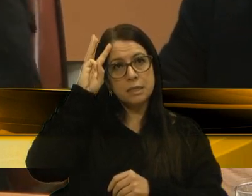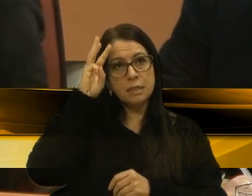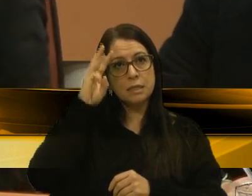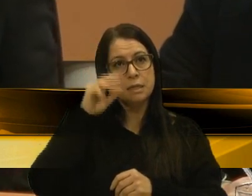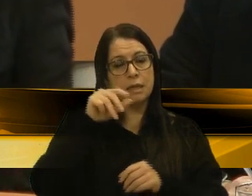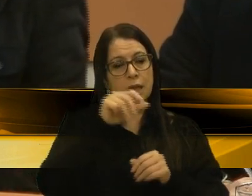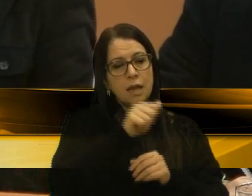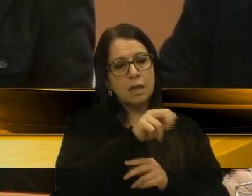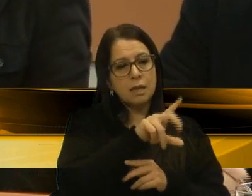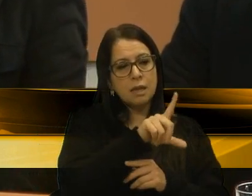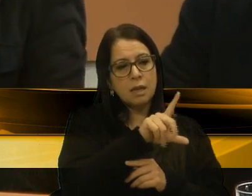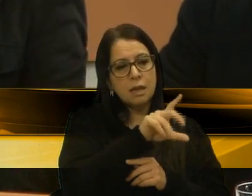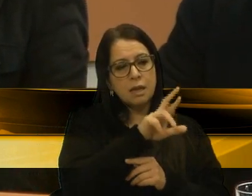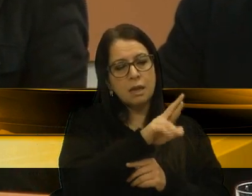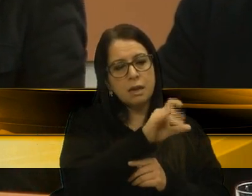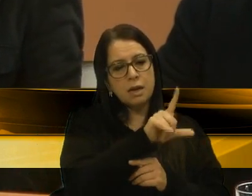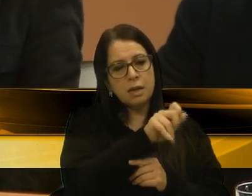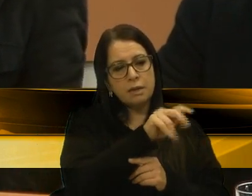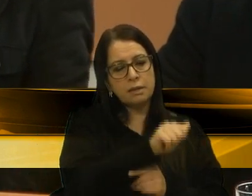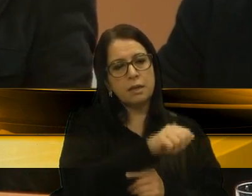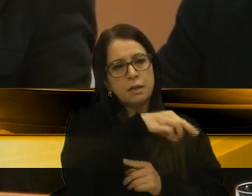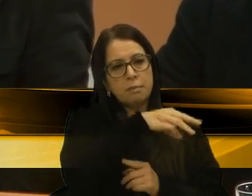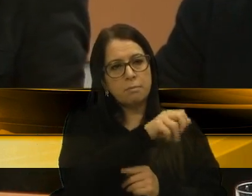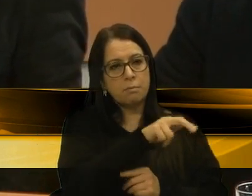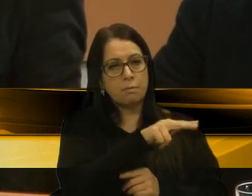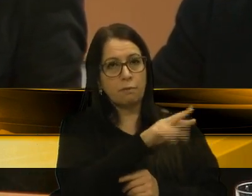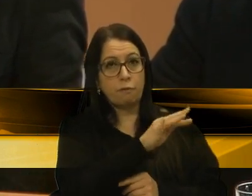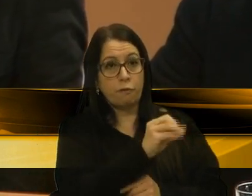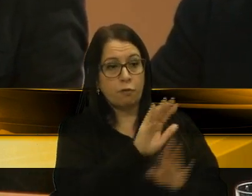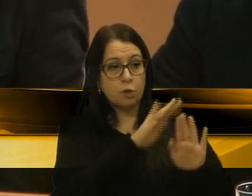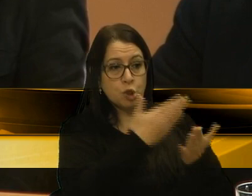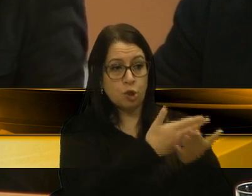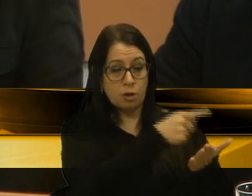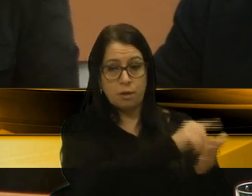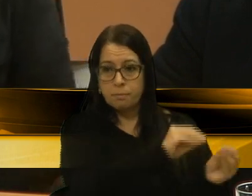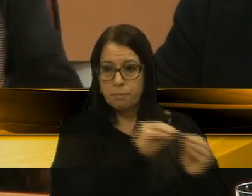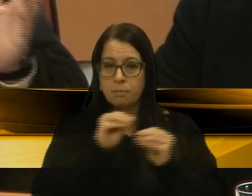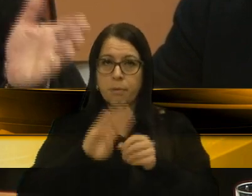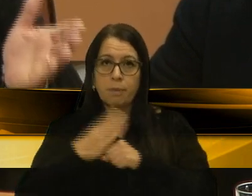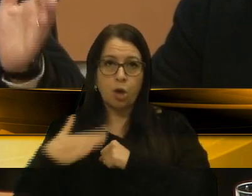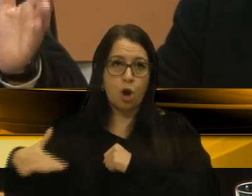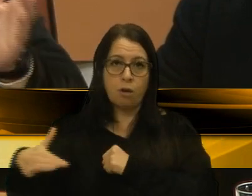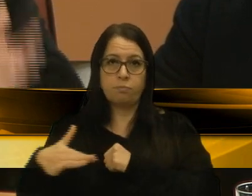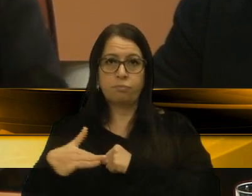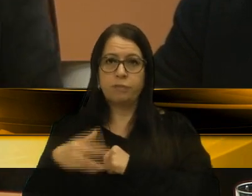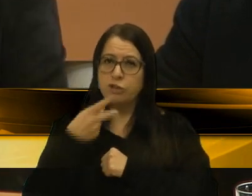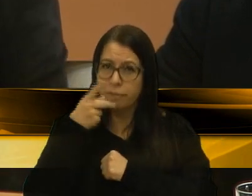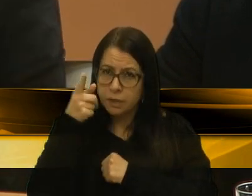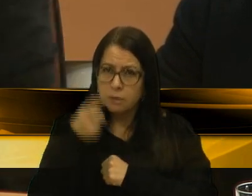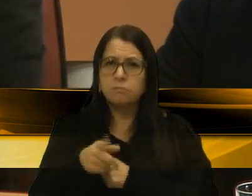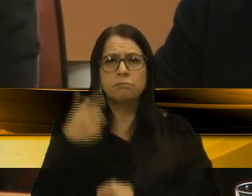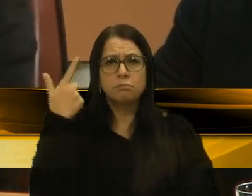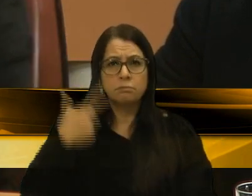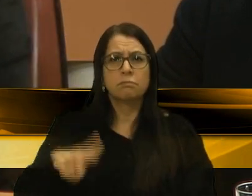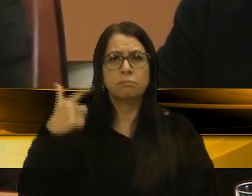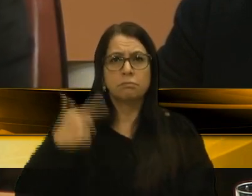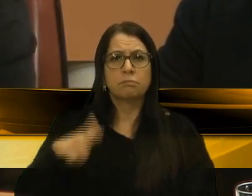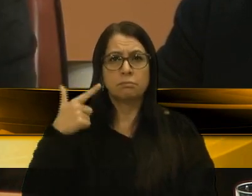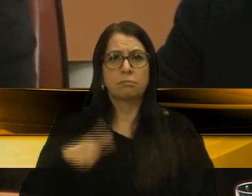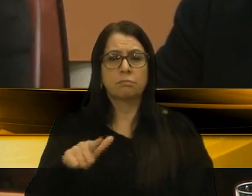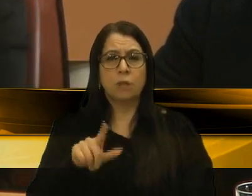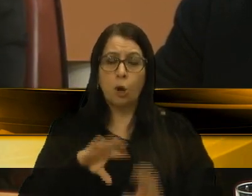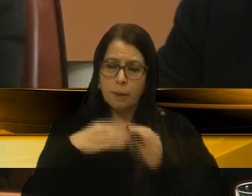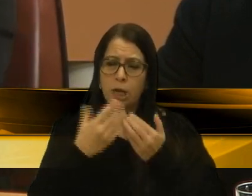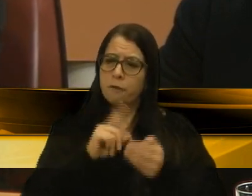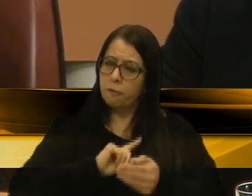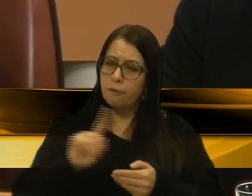para Galópolis. Ignora qualquer coisa. Então, afirmei ali a todo momento, ontem a comunidade foi